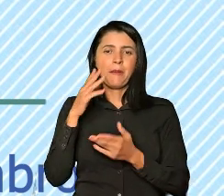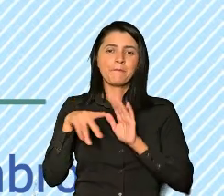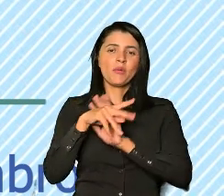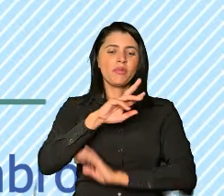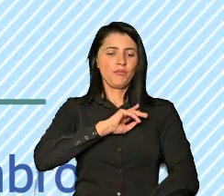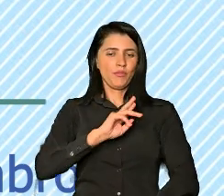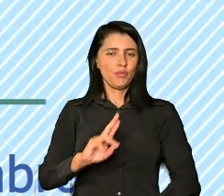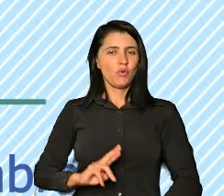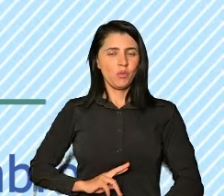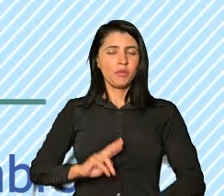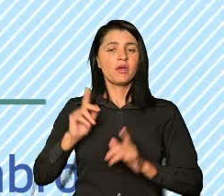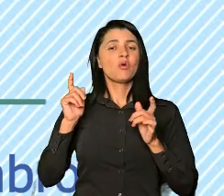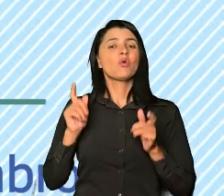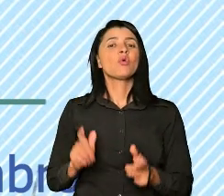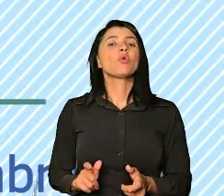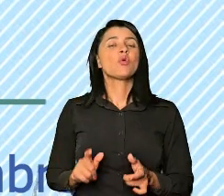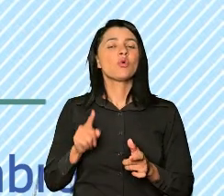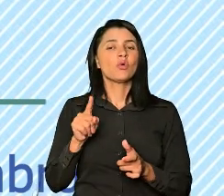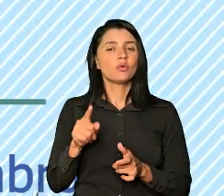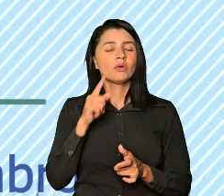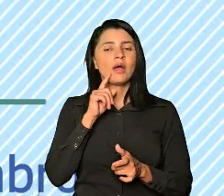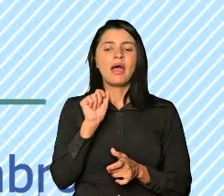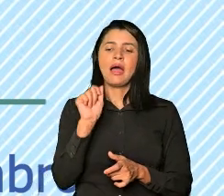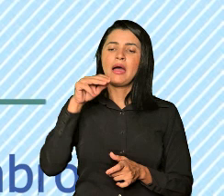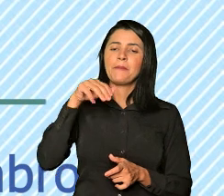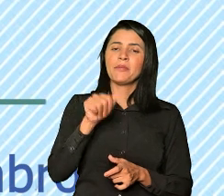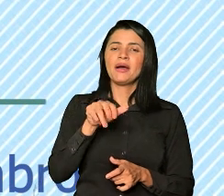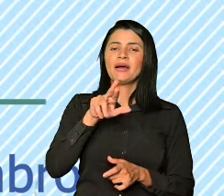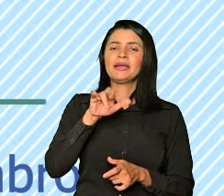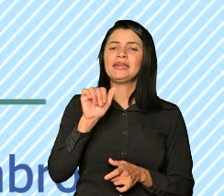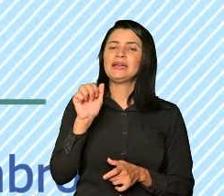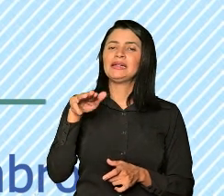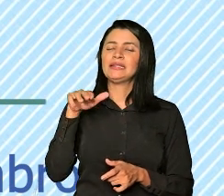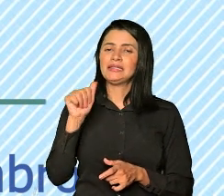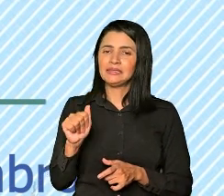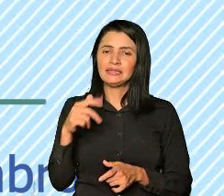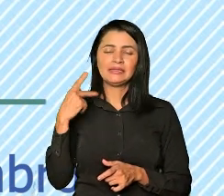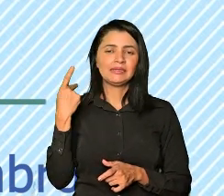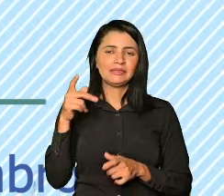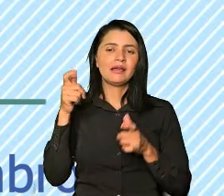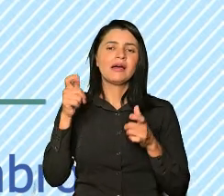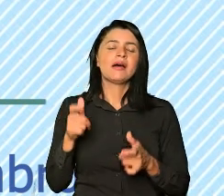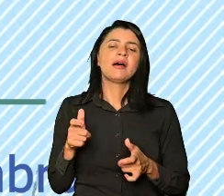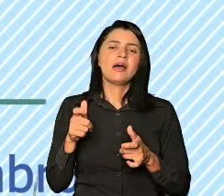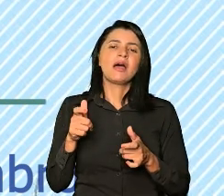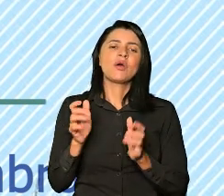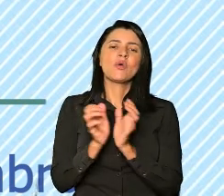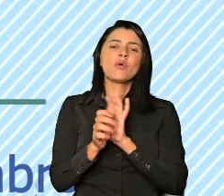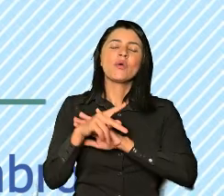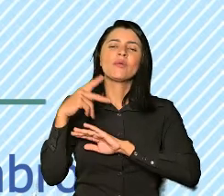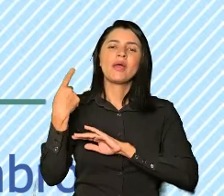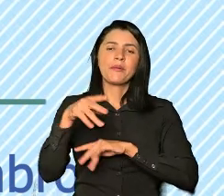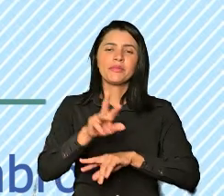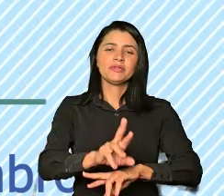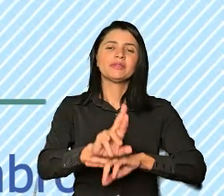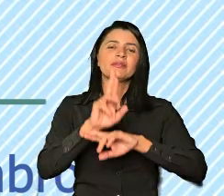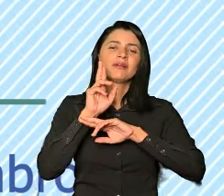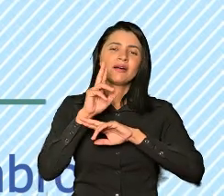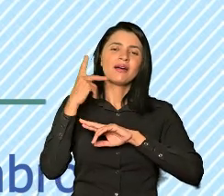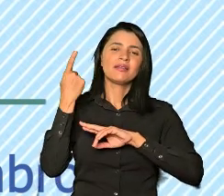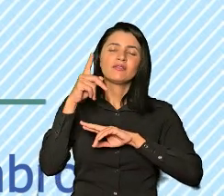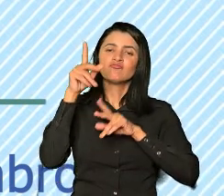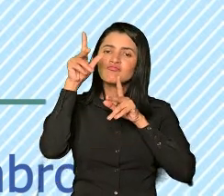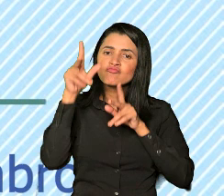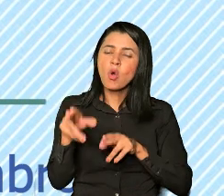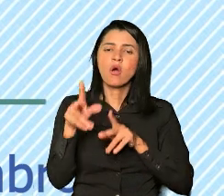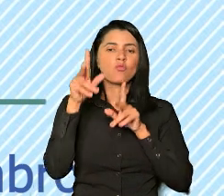República, fica na monumento à Marianne, fica na Place de la République, né? É a representação